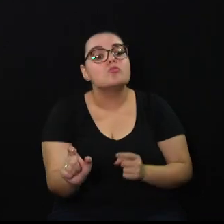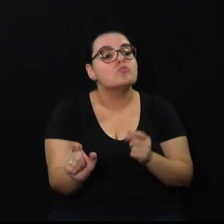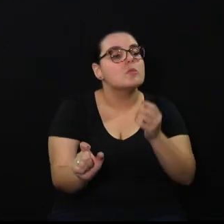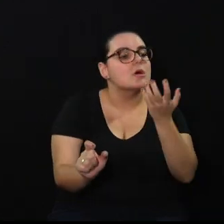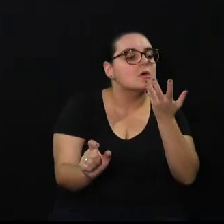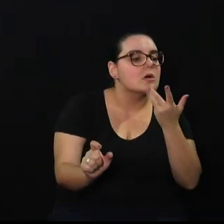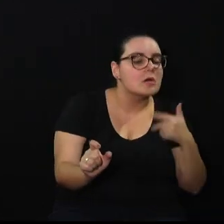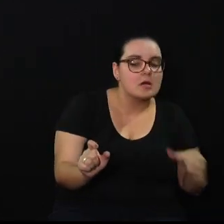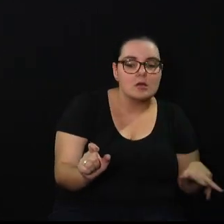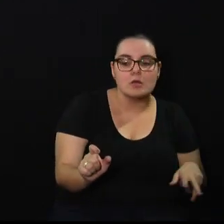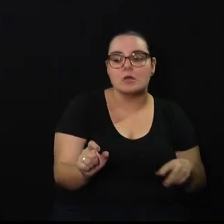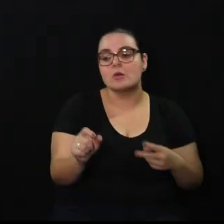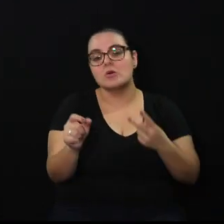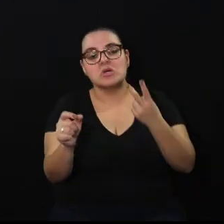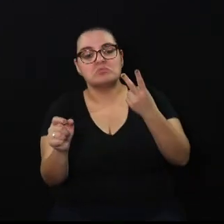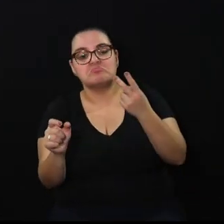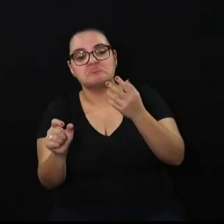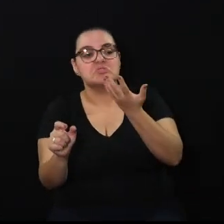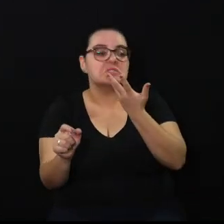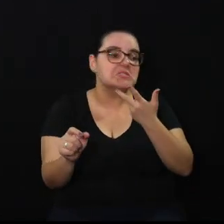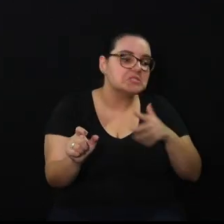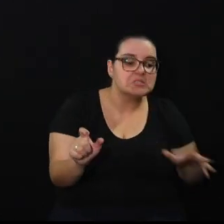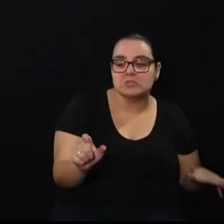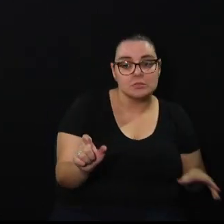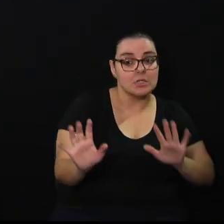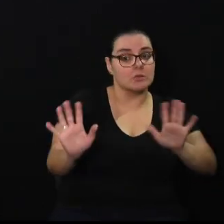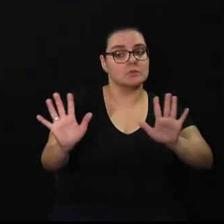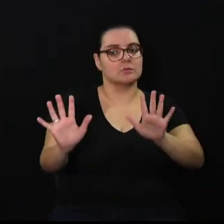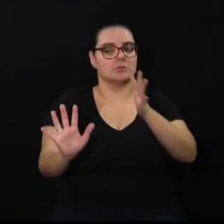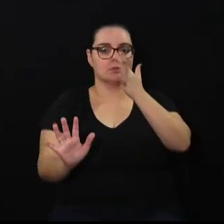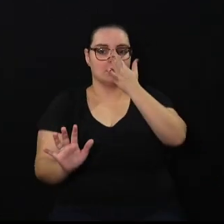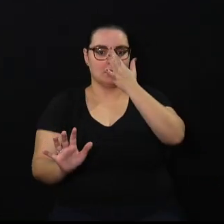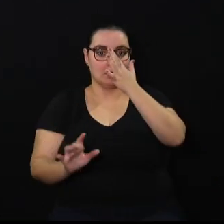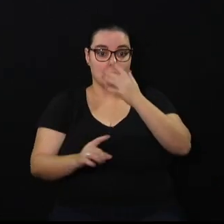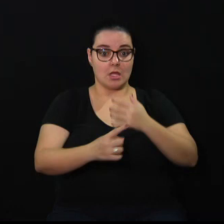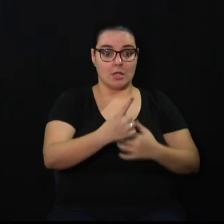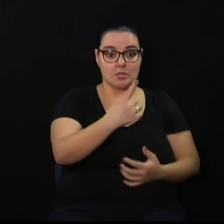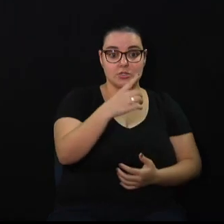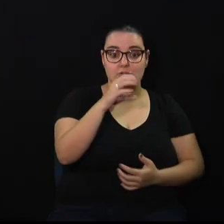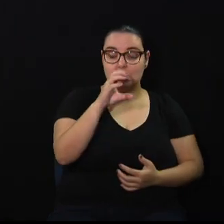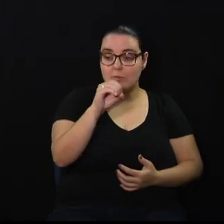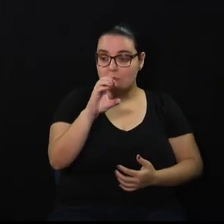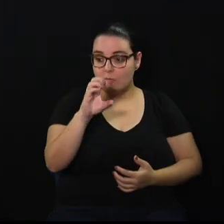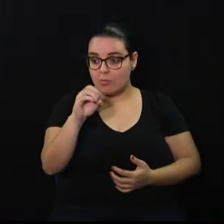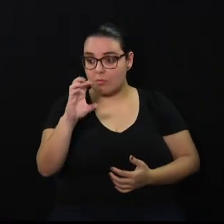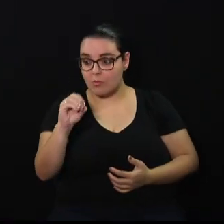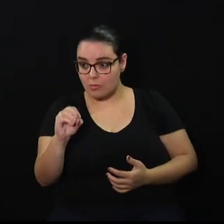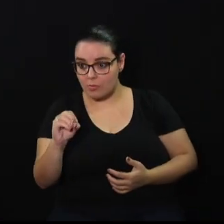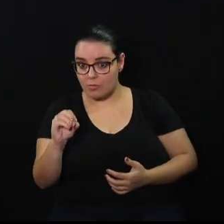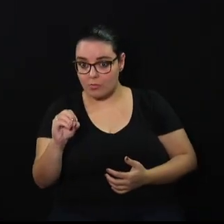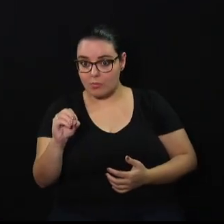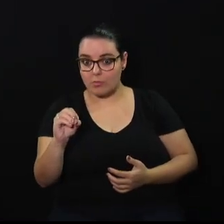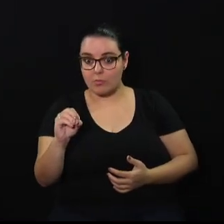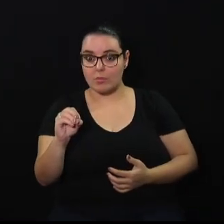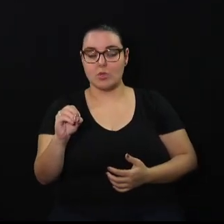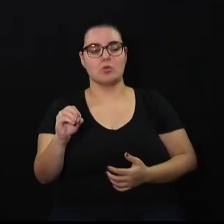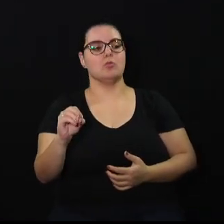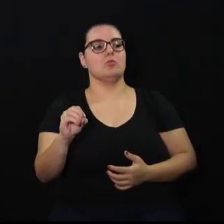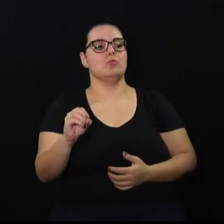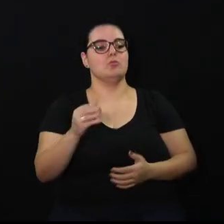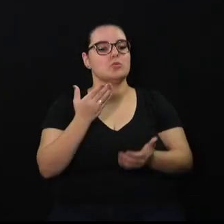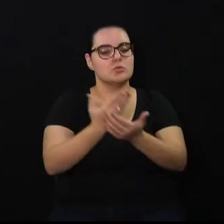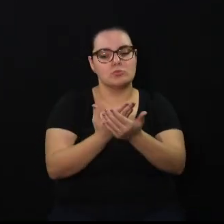estão dentro de um de uma é de uma amostragem de mil crianças duas deram certo isso não é comprovação científica